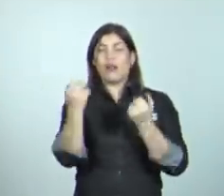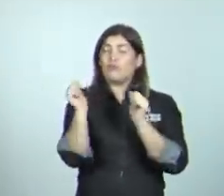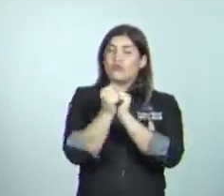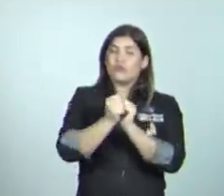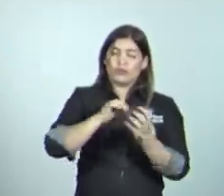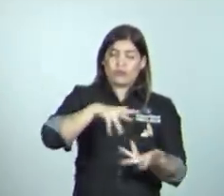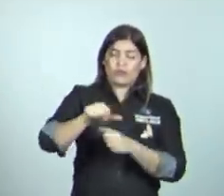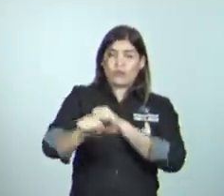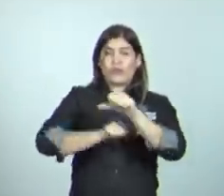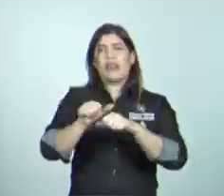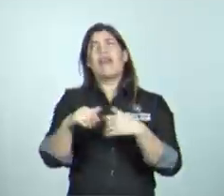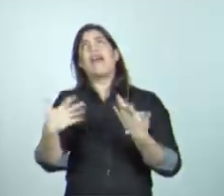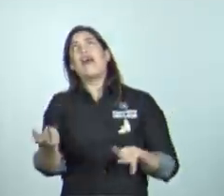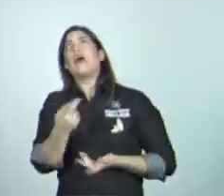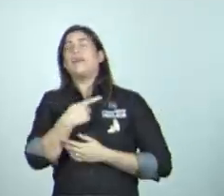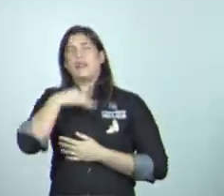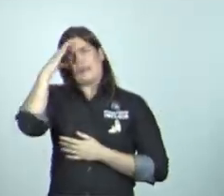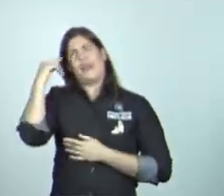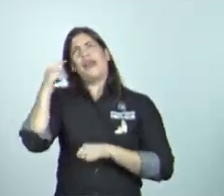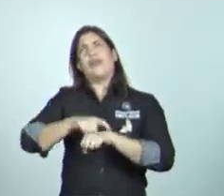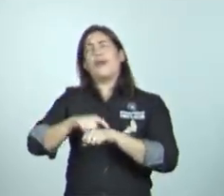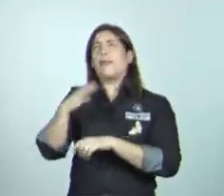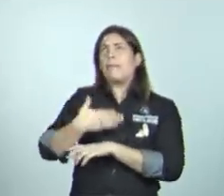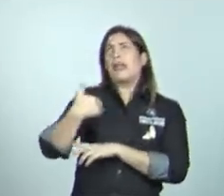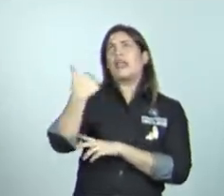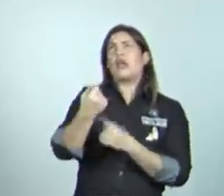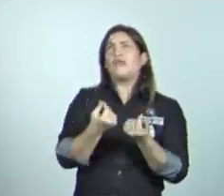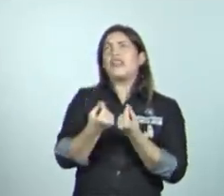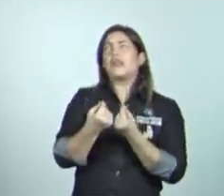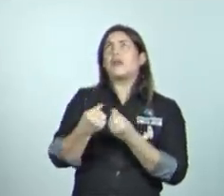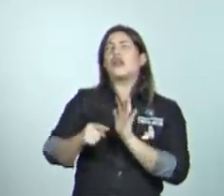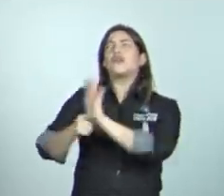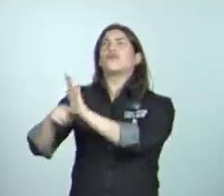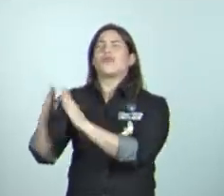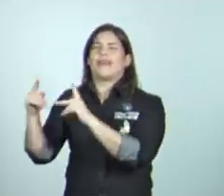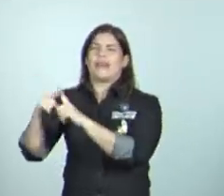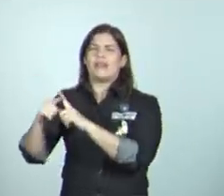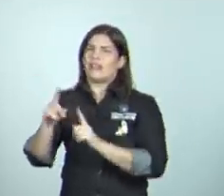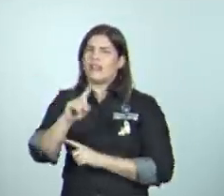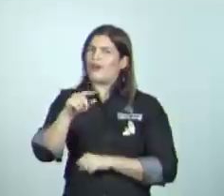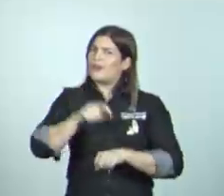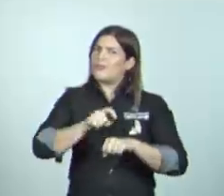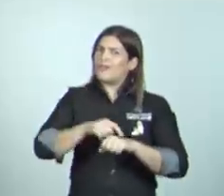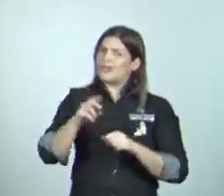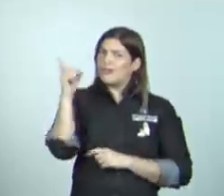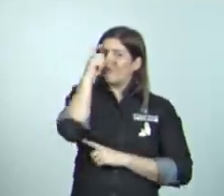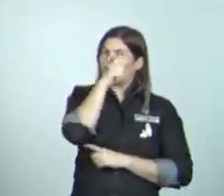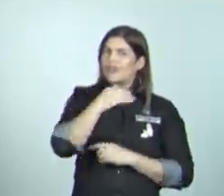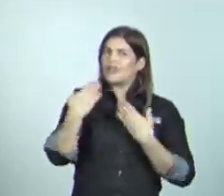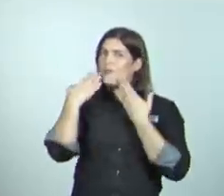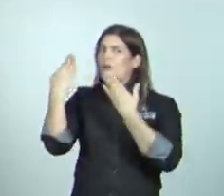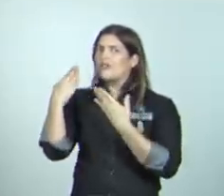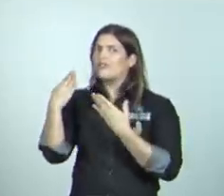a pastor quando melhorar as coisas para dar uma festa para igreja deixa eu te falar é na hora das dificuldades que a gente prova onde está nosso coração